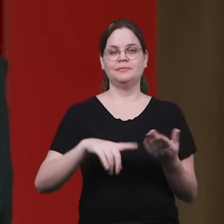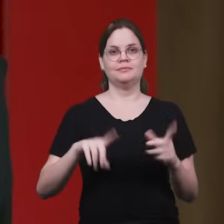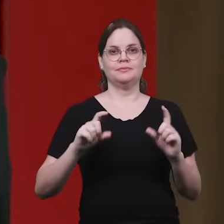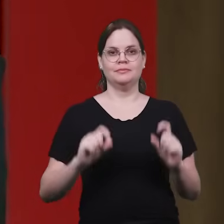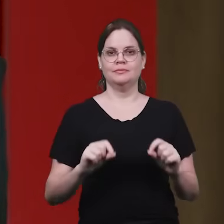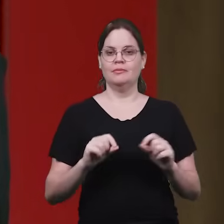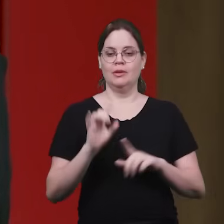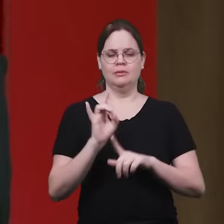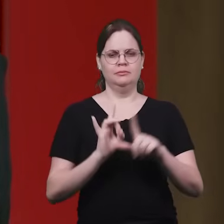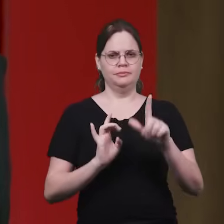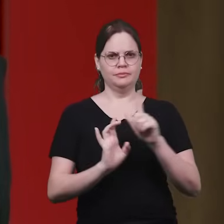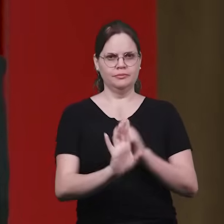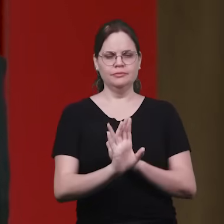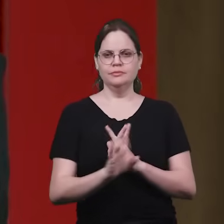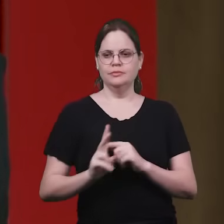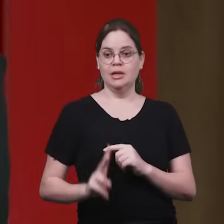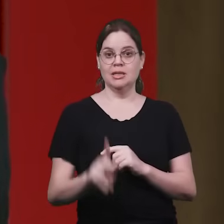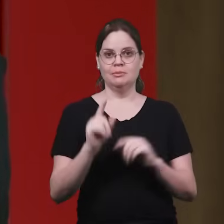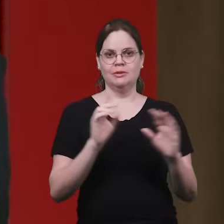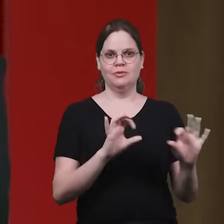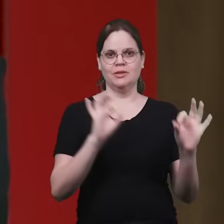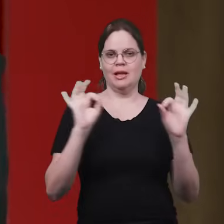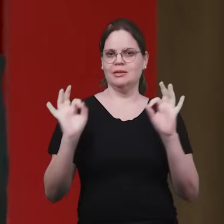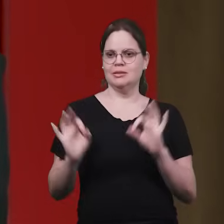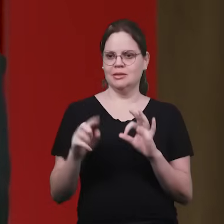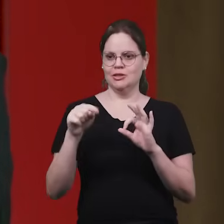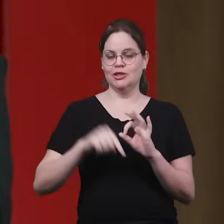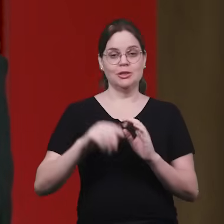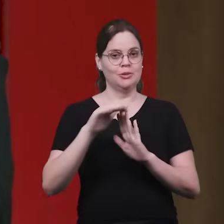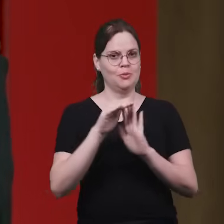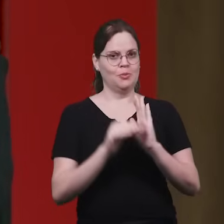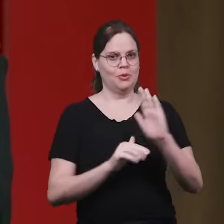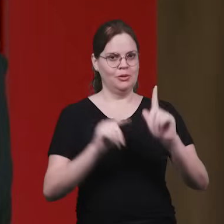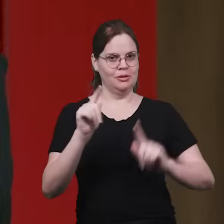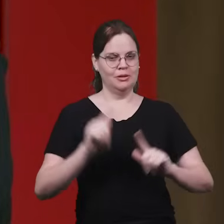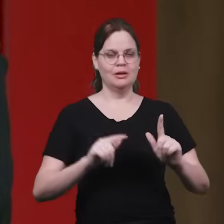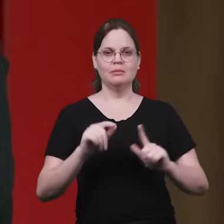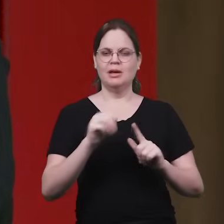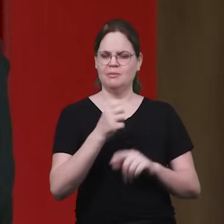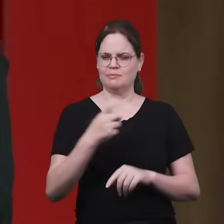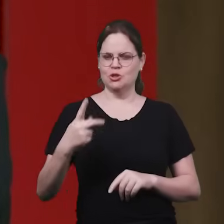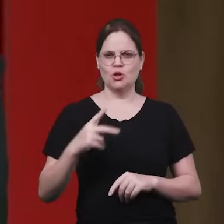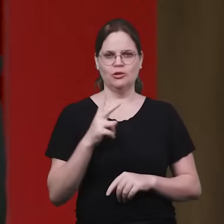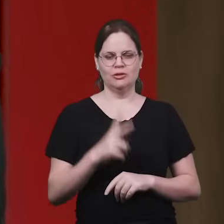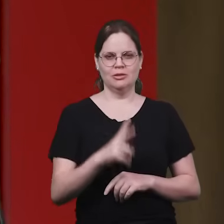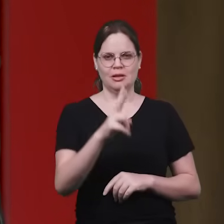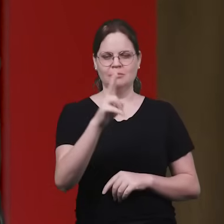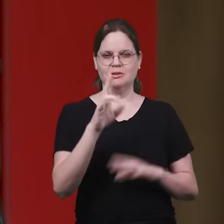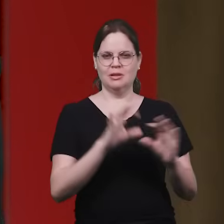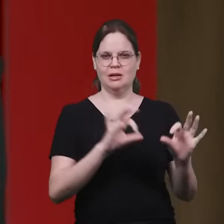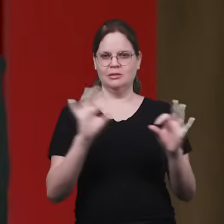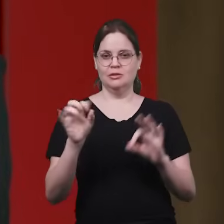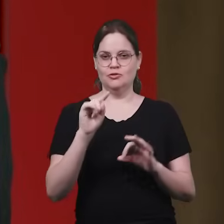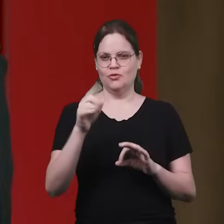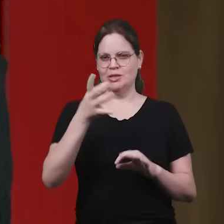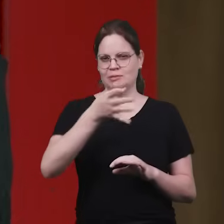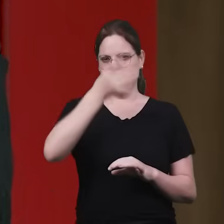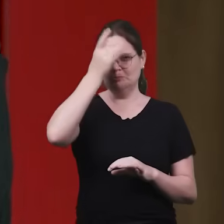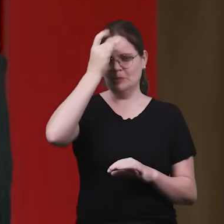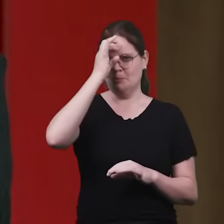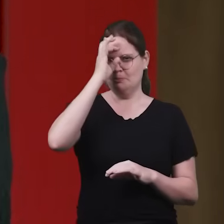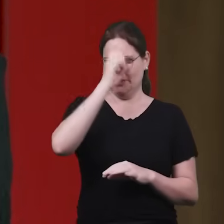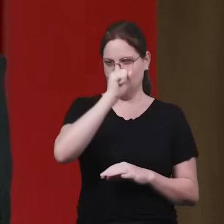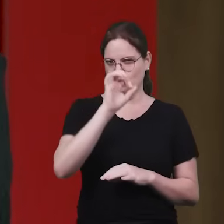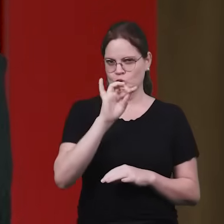para compartilhar cada vez que você assiste este programa, cada episódio. Não guarde o aprendizado só para